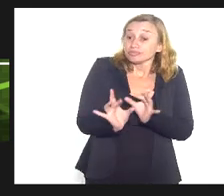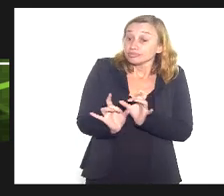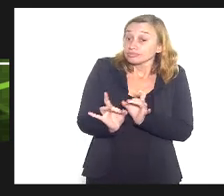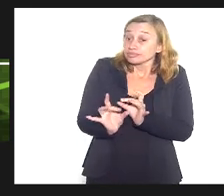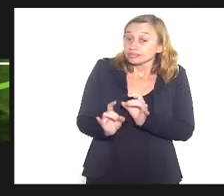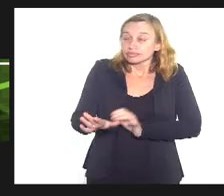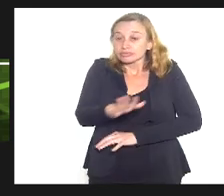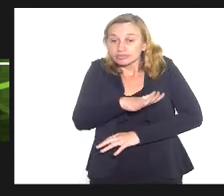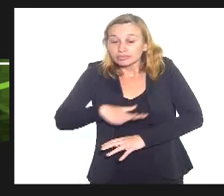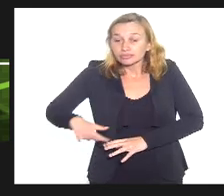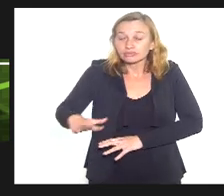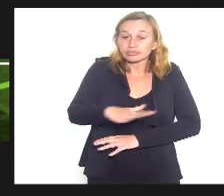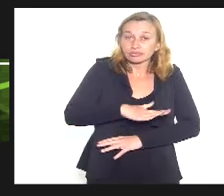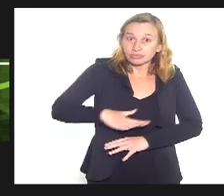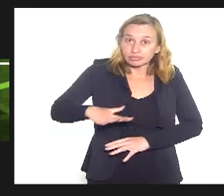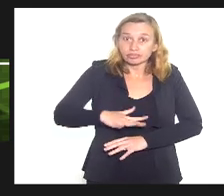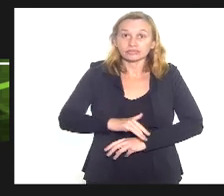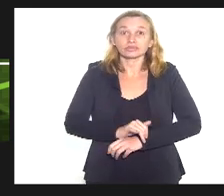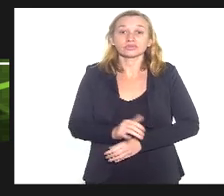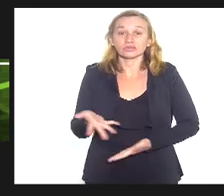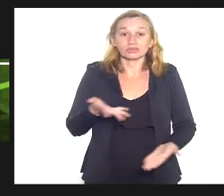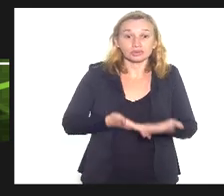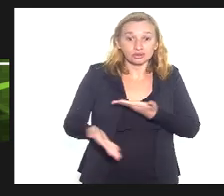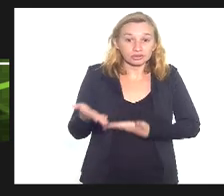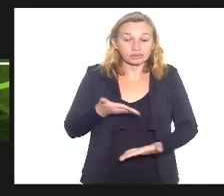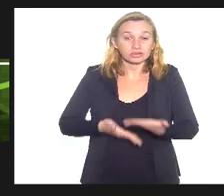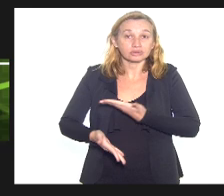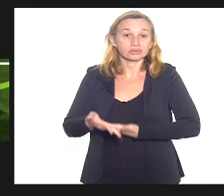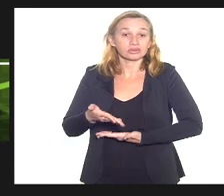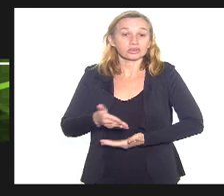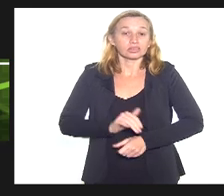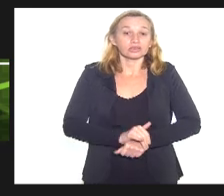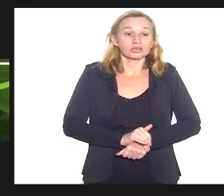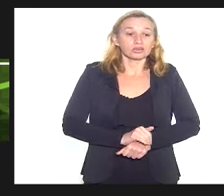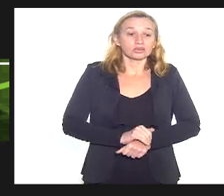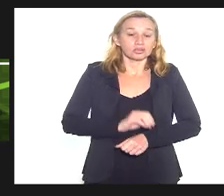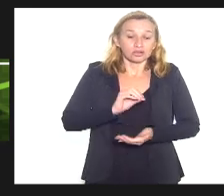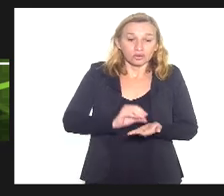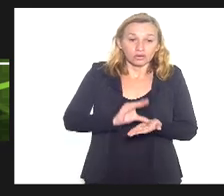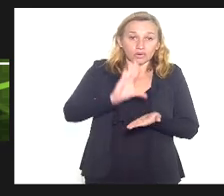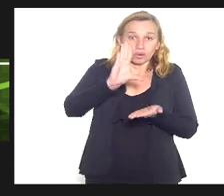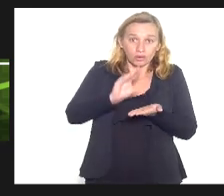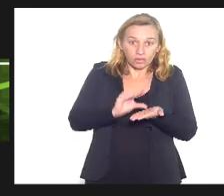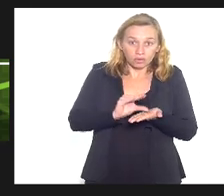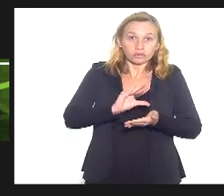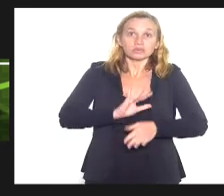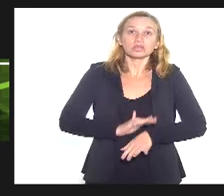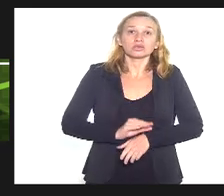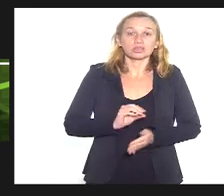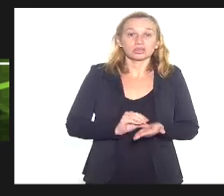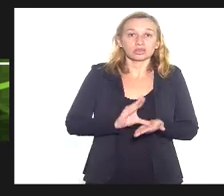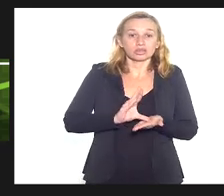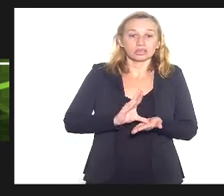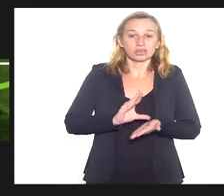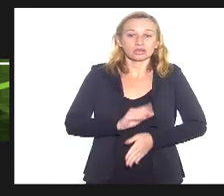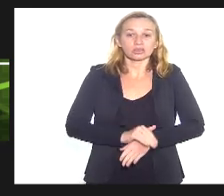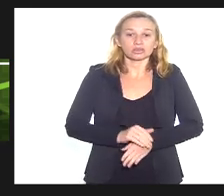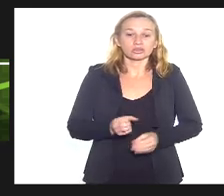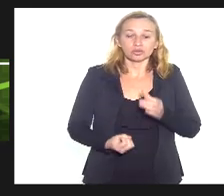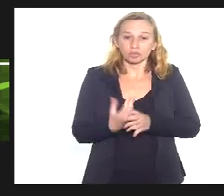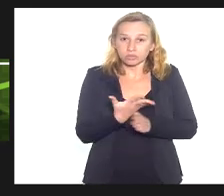essas áreas ou admitisse parceria para aumentar o volume de